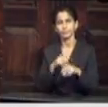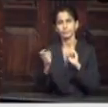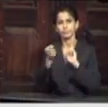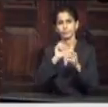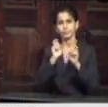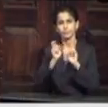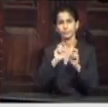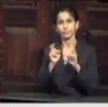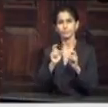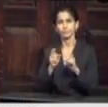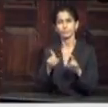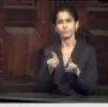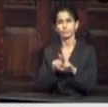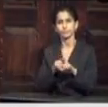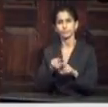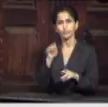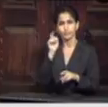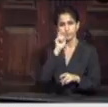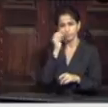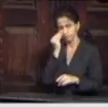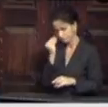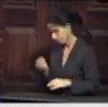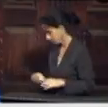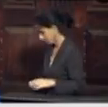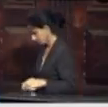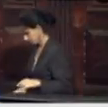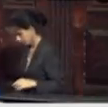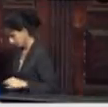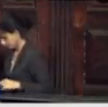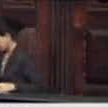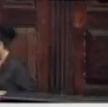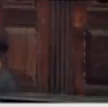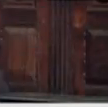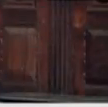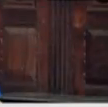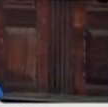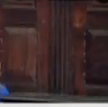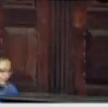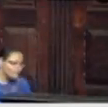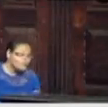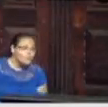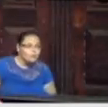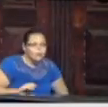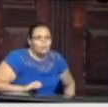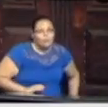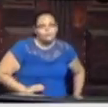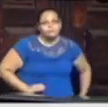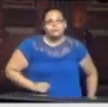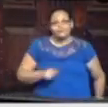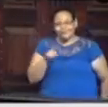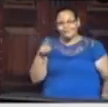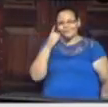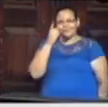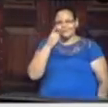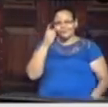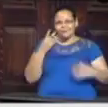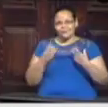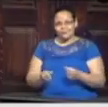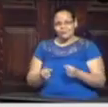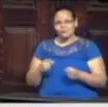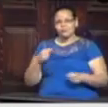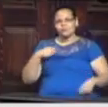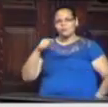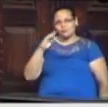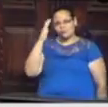debatê-las e tentar convencer os demais deputados pela sua aprovação. no